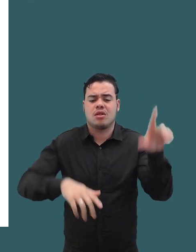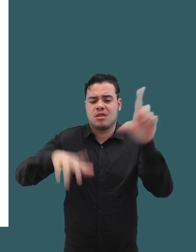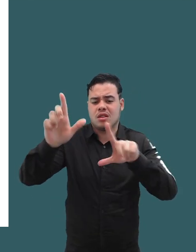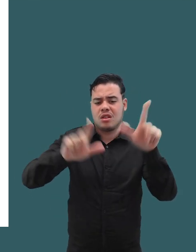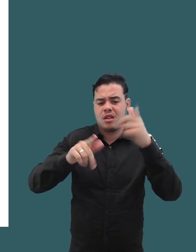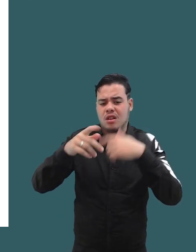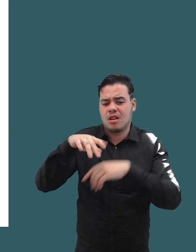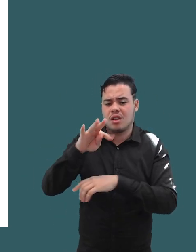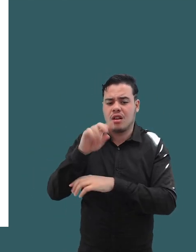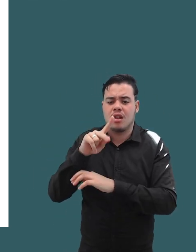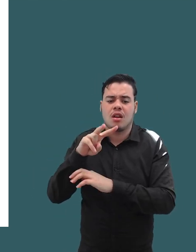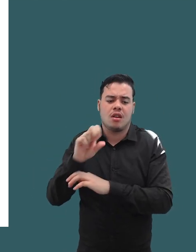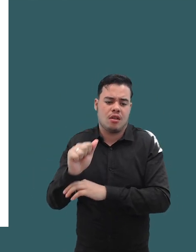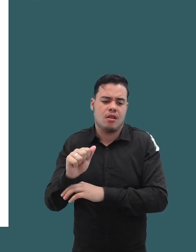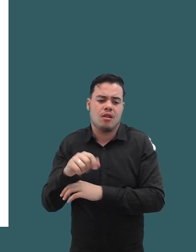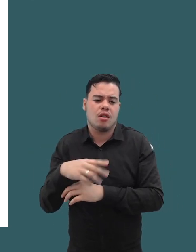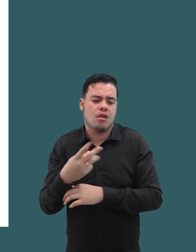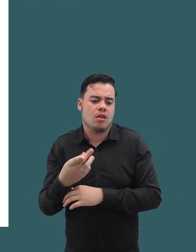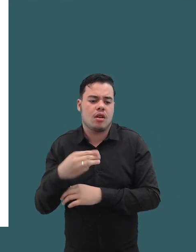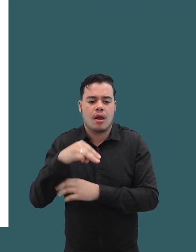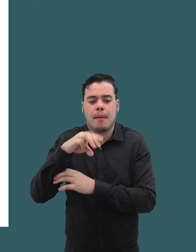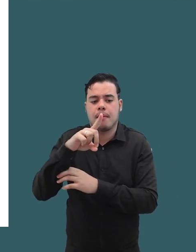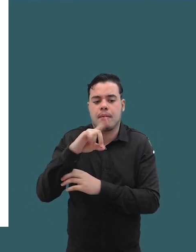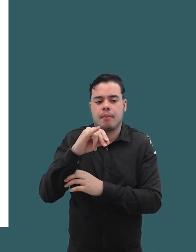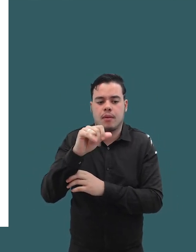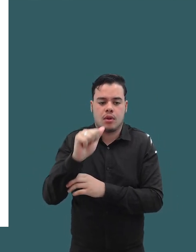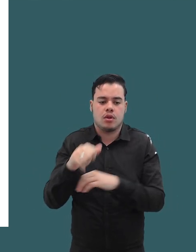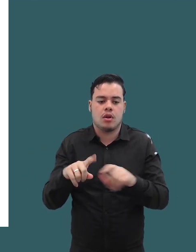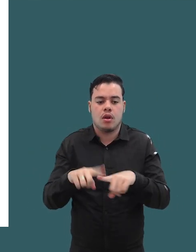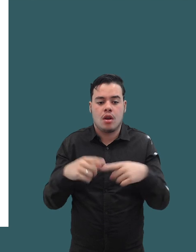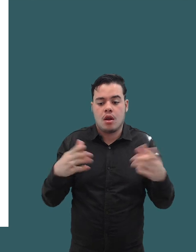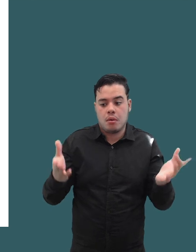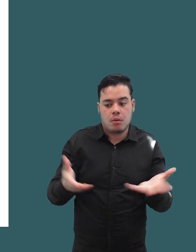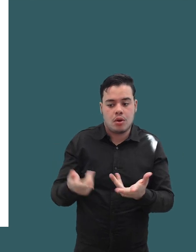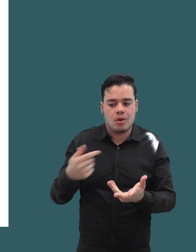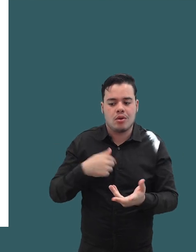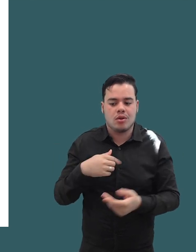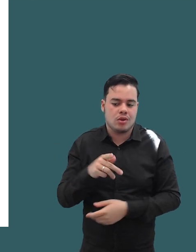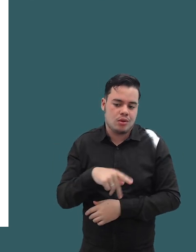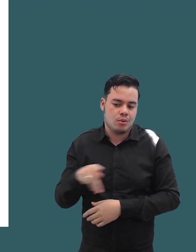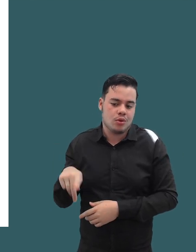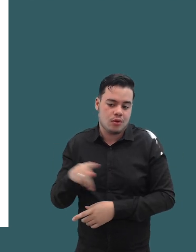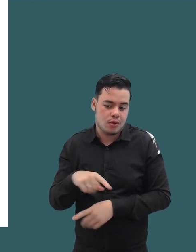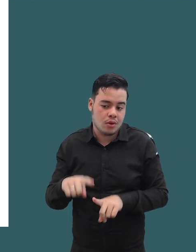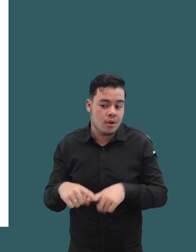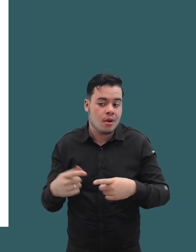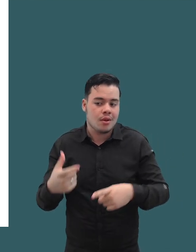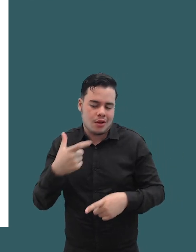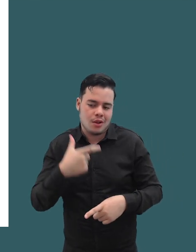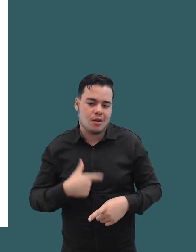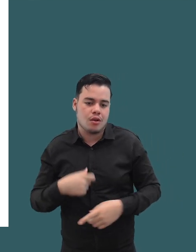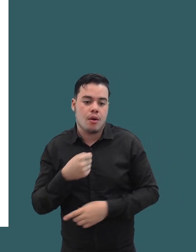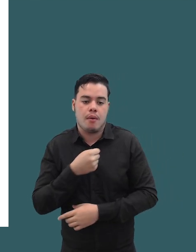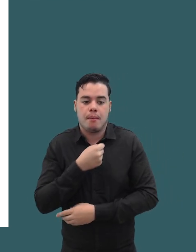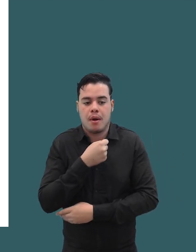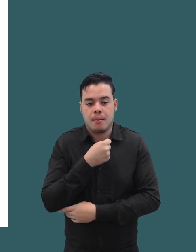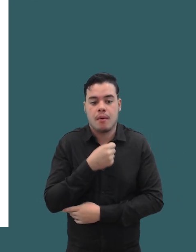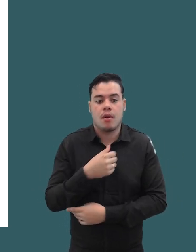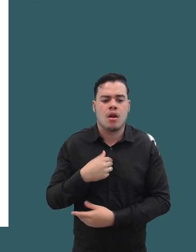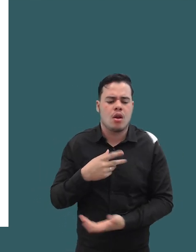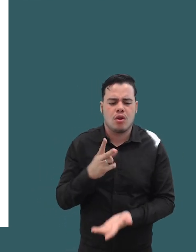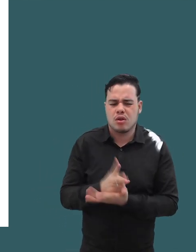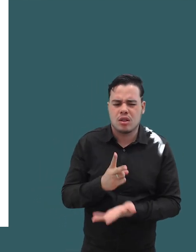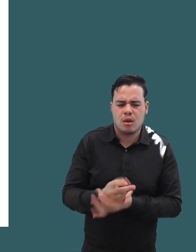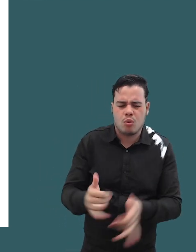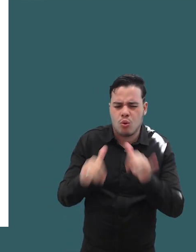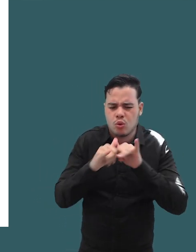depois virei acadêmica, mas estou professora, mas sou jornalista e sempre trabalhei com divulgação,